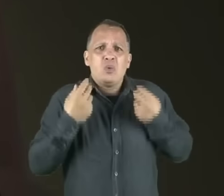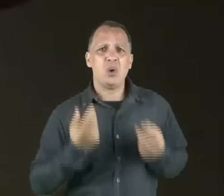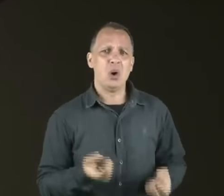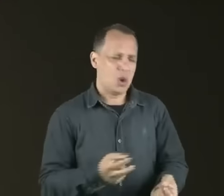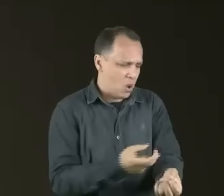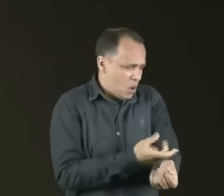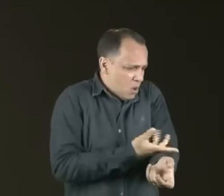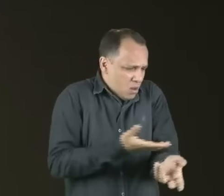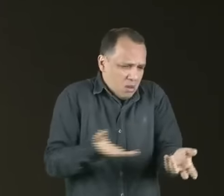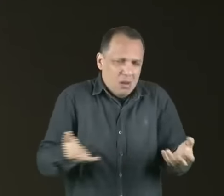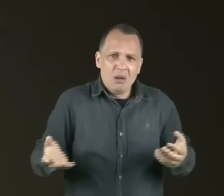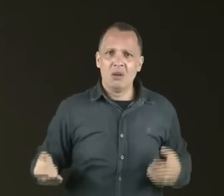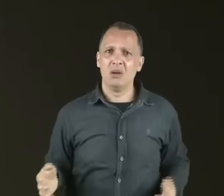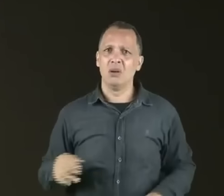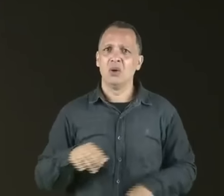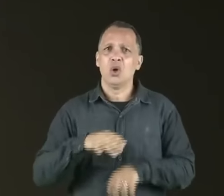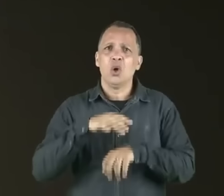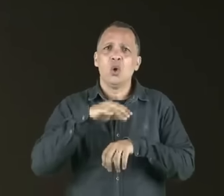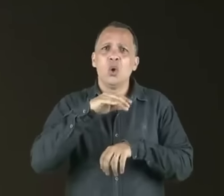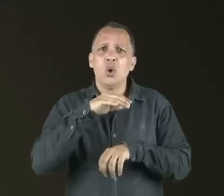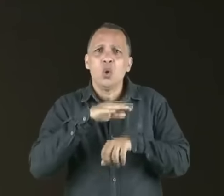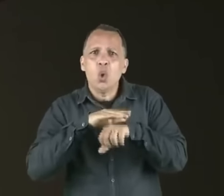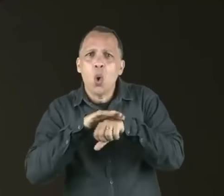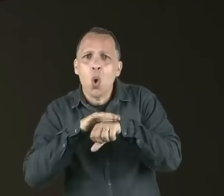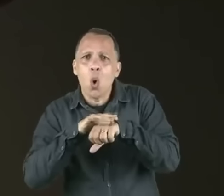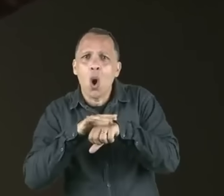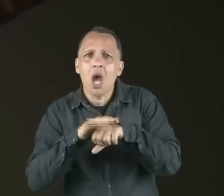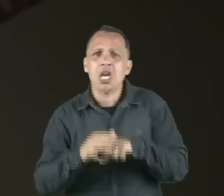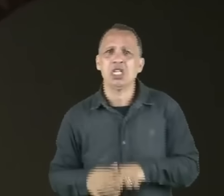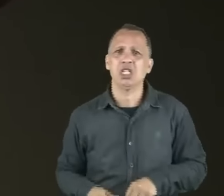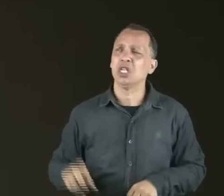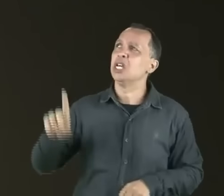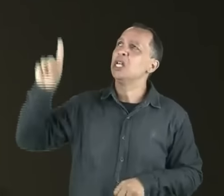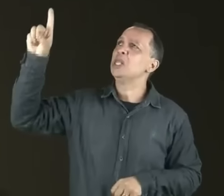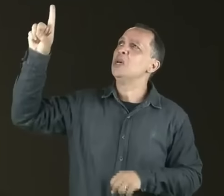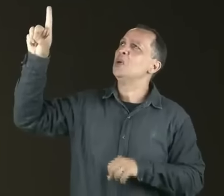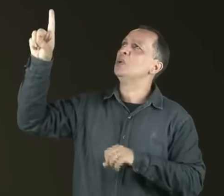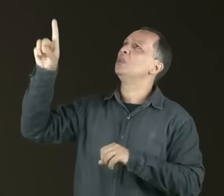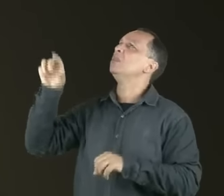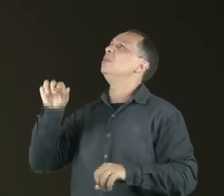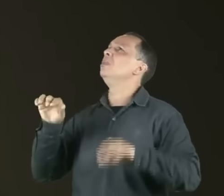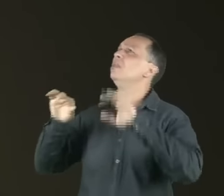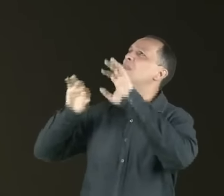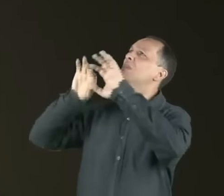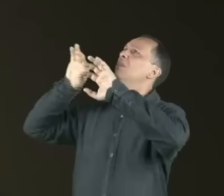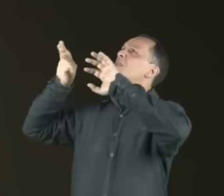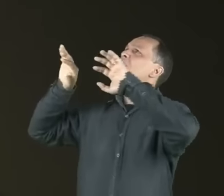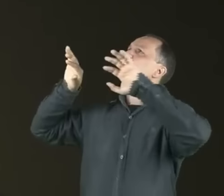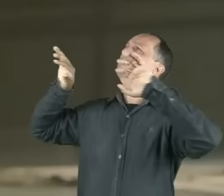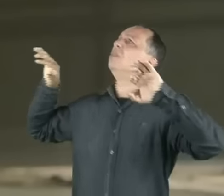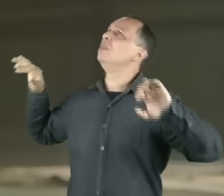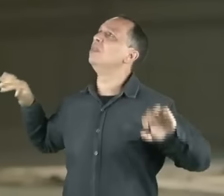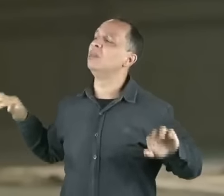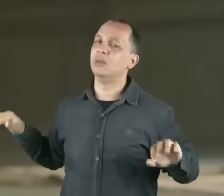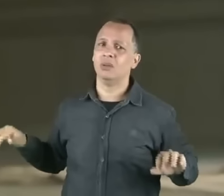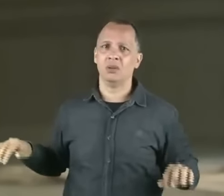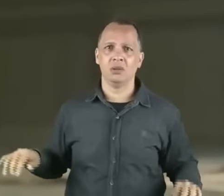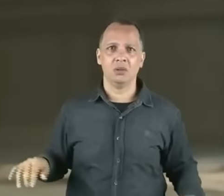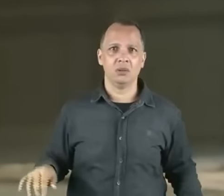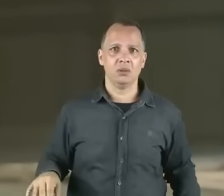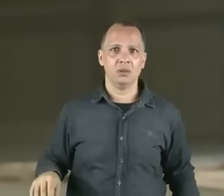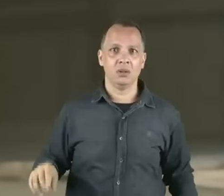cadê você Oi você sumiu agora e parece que Deus disse